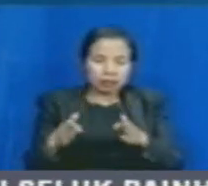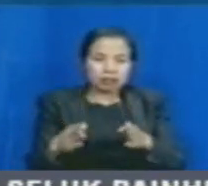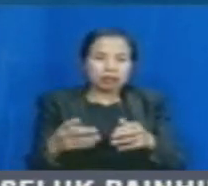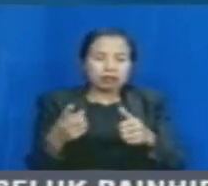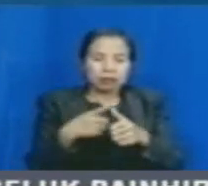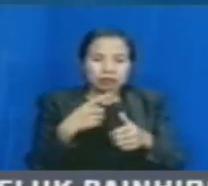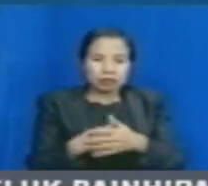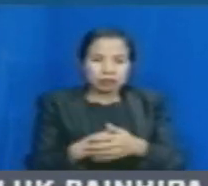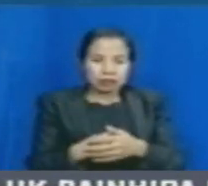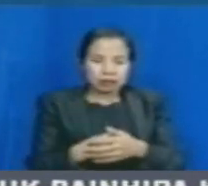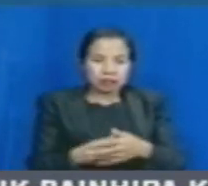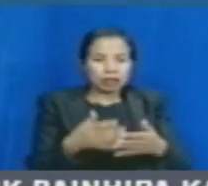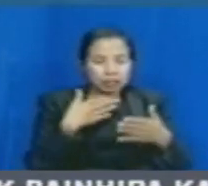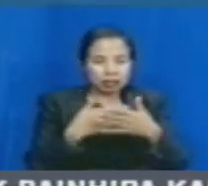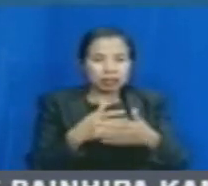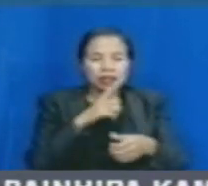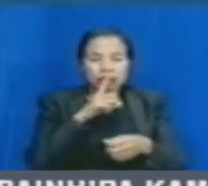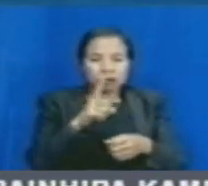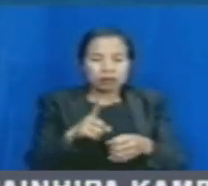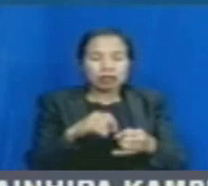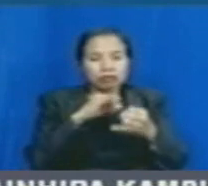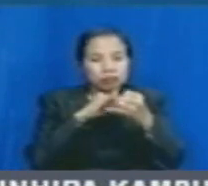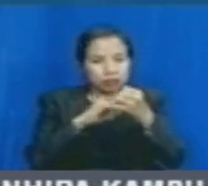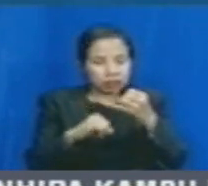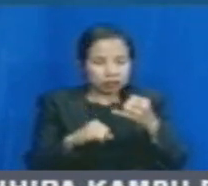avançado tev la tama ne fase final tama ne maka ita